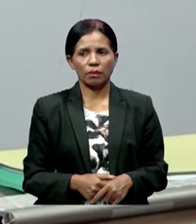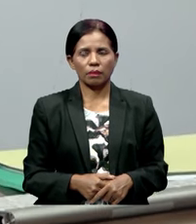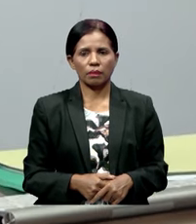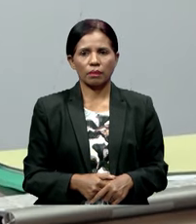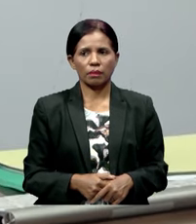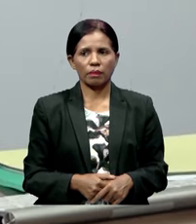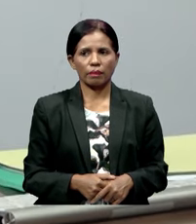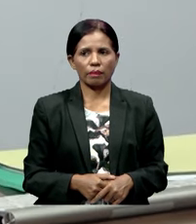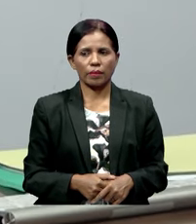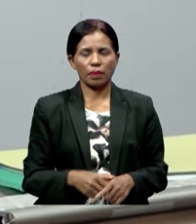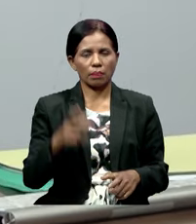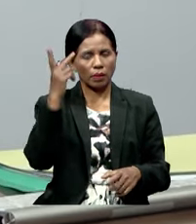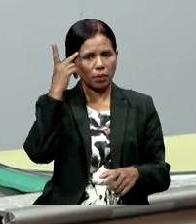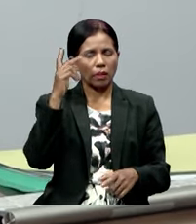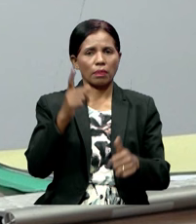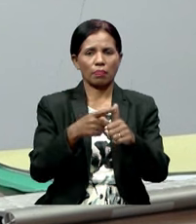Yeah, primeiro não é